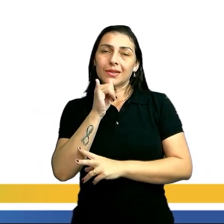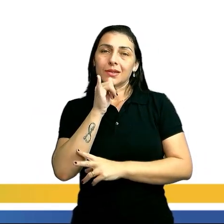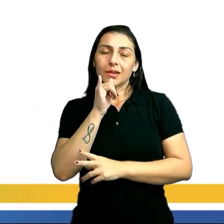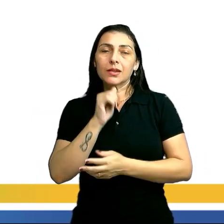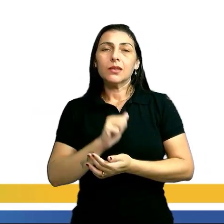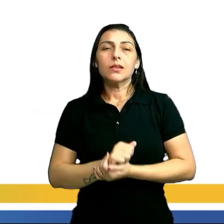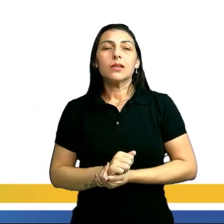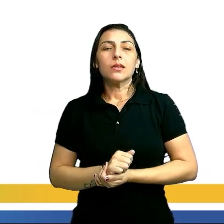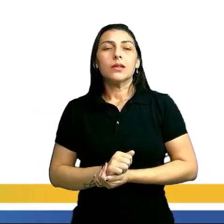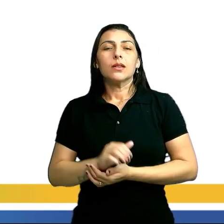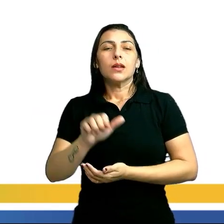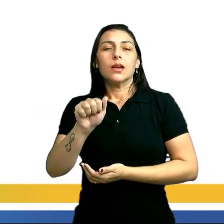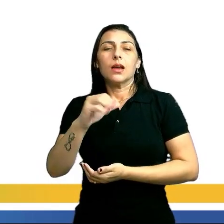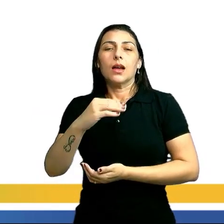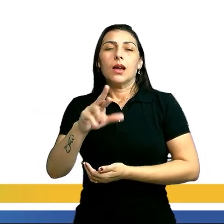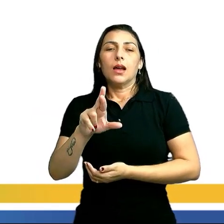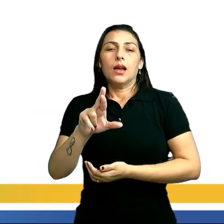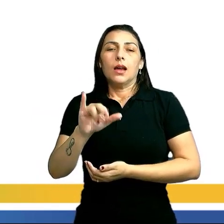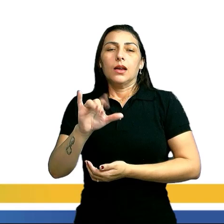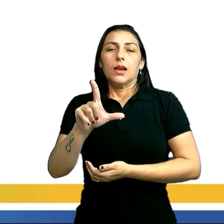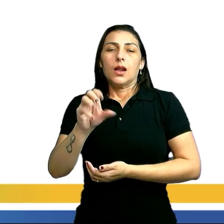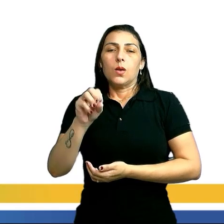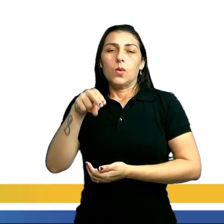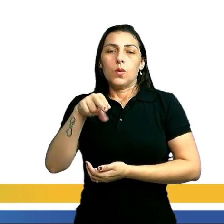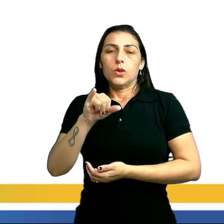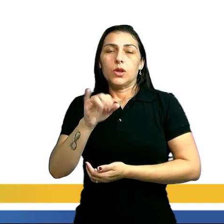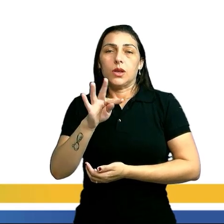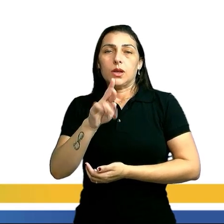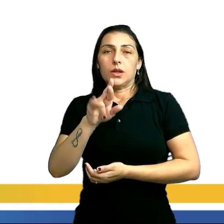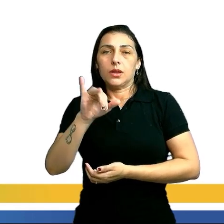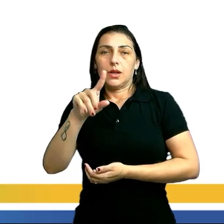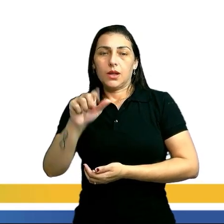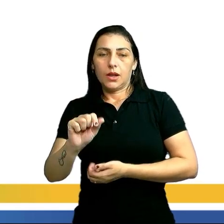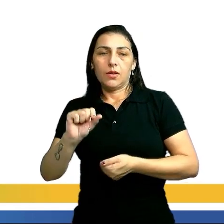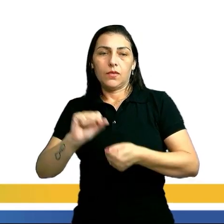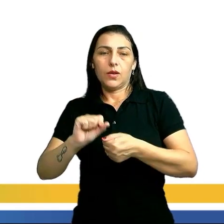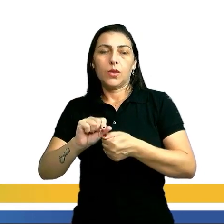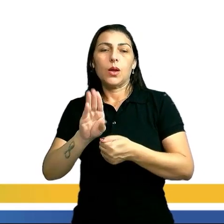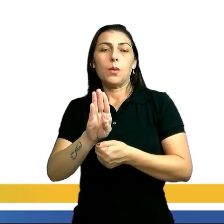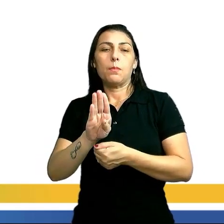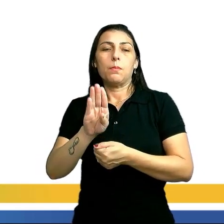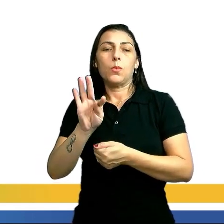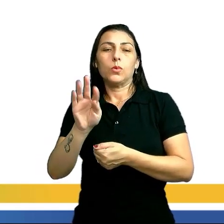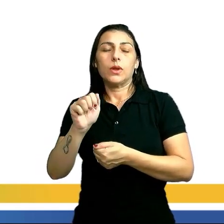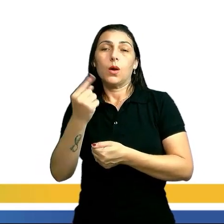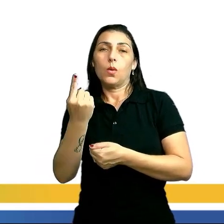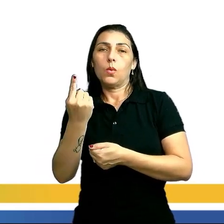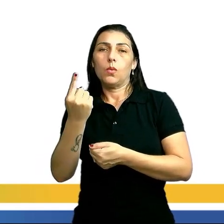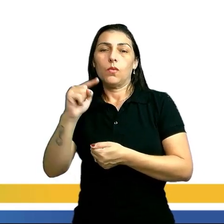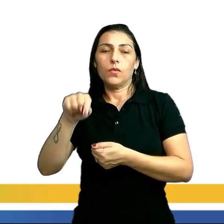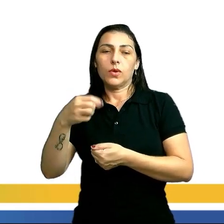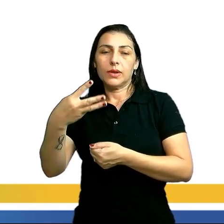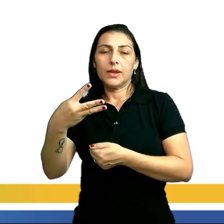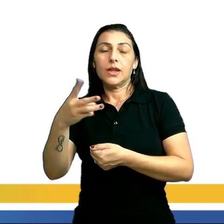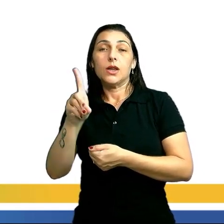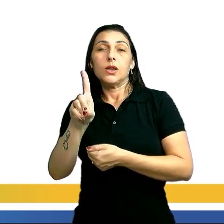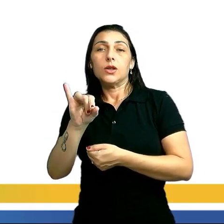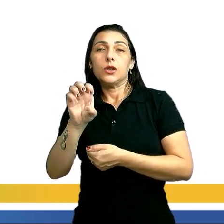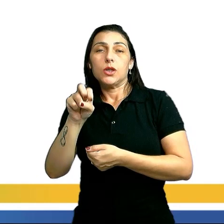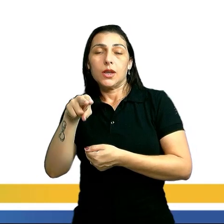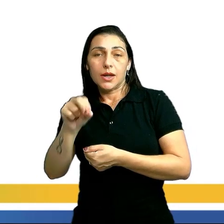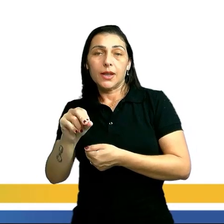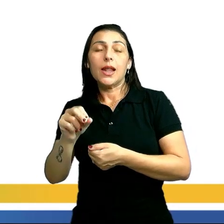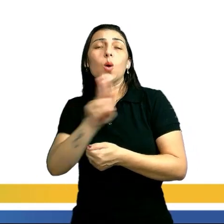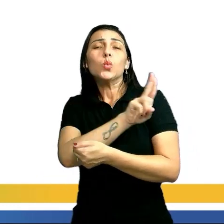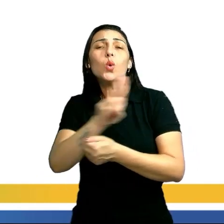têm a acrilonitrila, né, que é formada a partir de buta 1,3 dieno. Esses nomes são difíceis porque são os